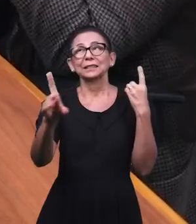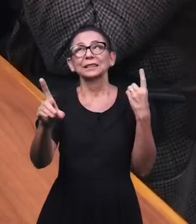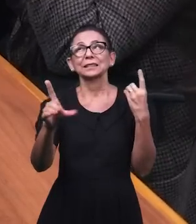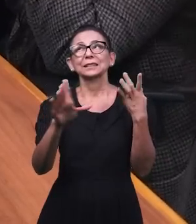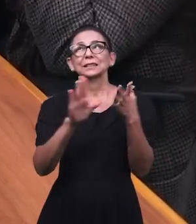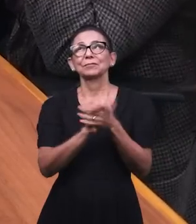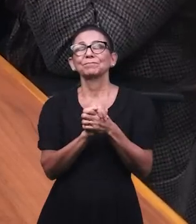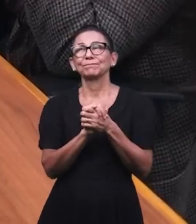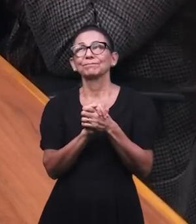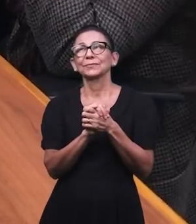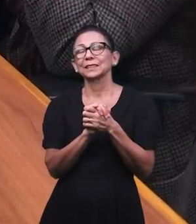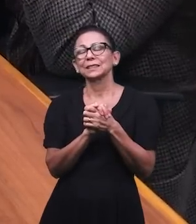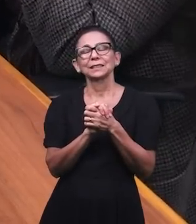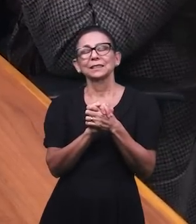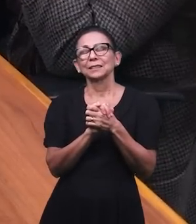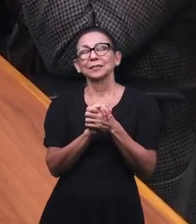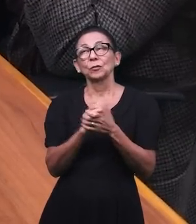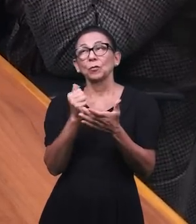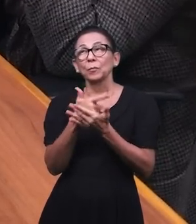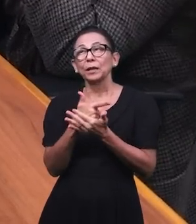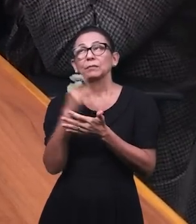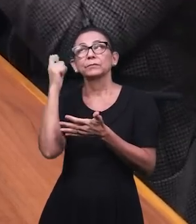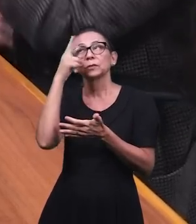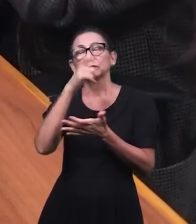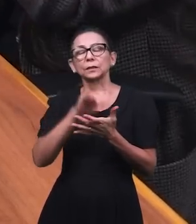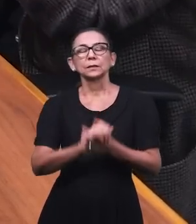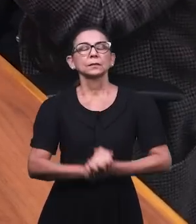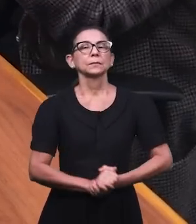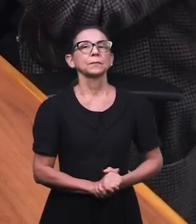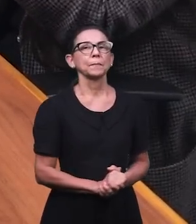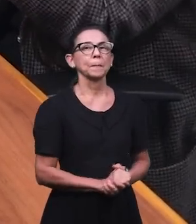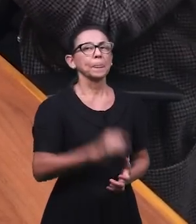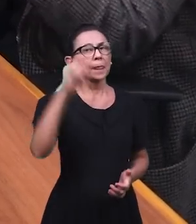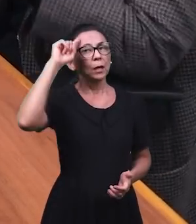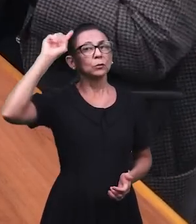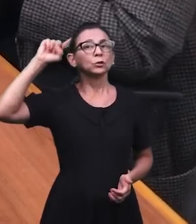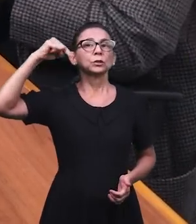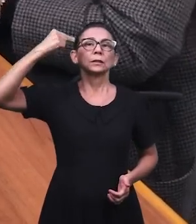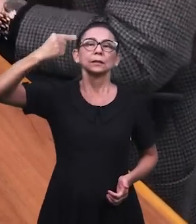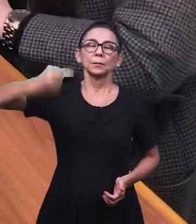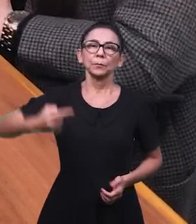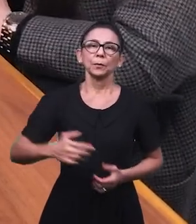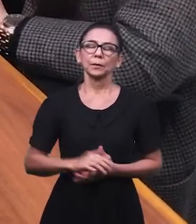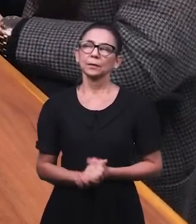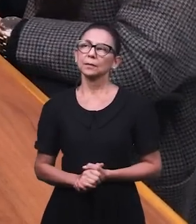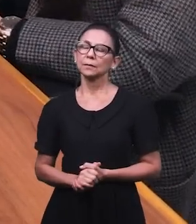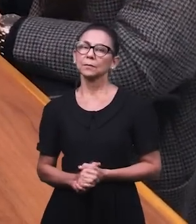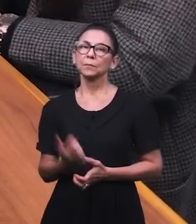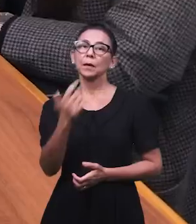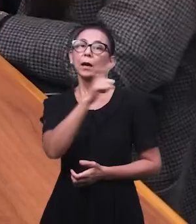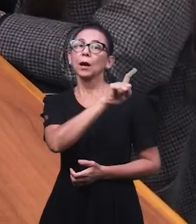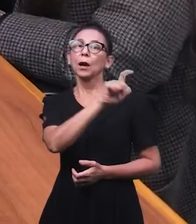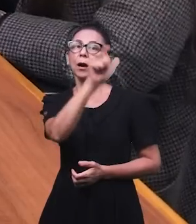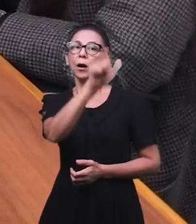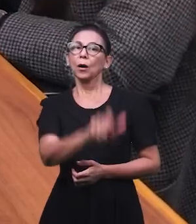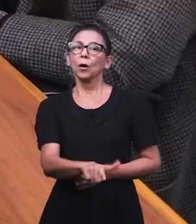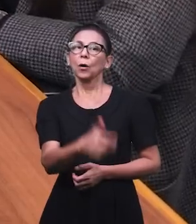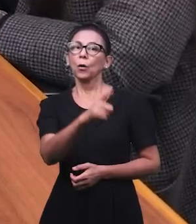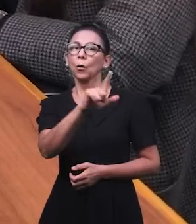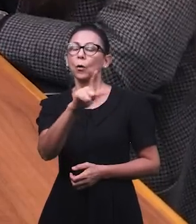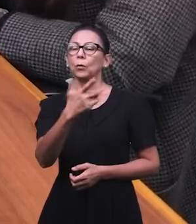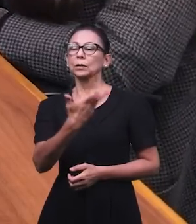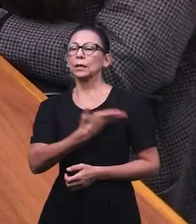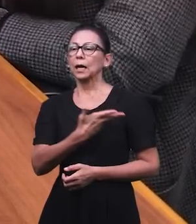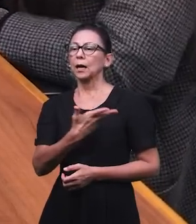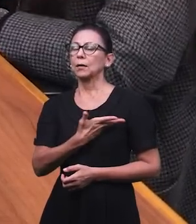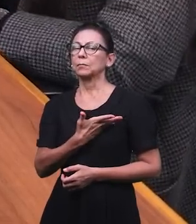como eu comprar, Senhor. E dormi. No outro dia de manhã, exatamente no outro dia, uma outra colega minha de turma que eu também